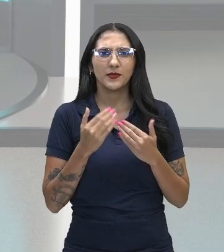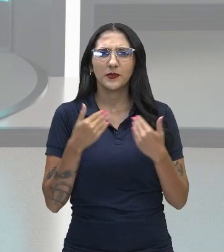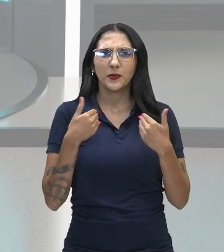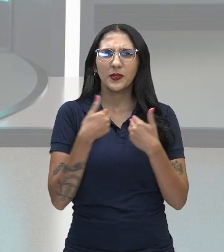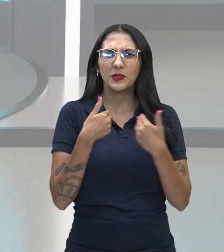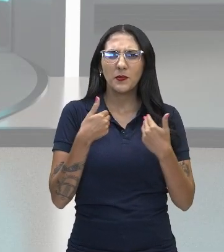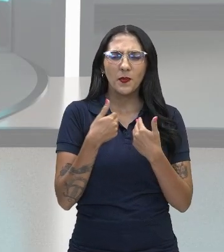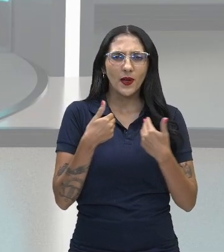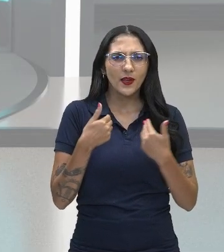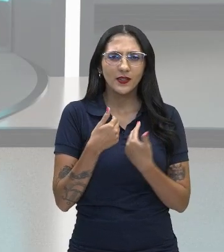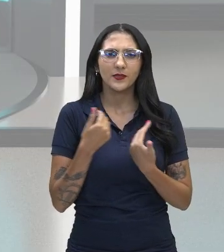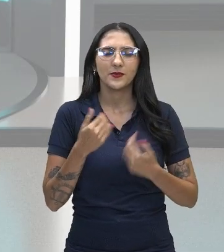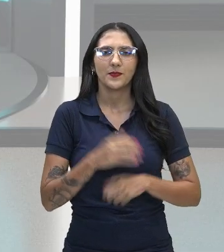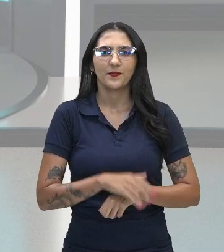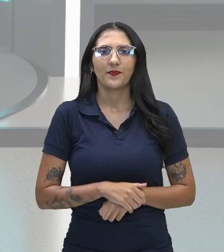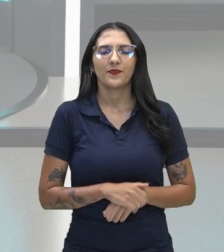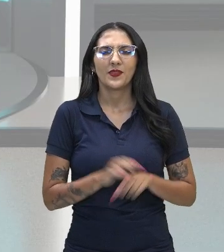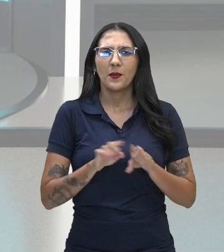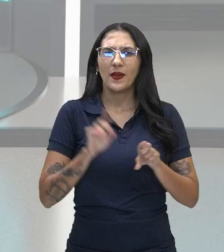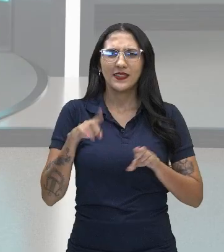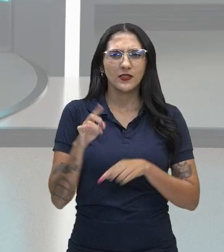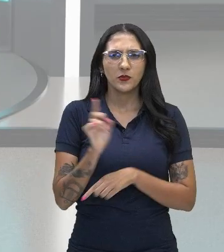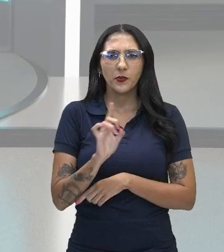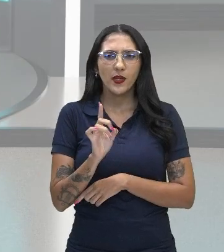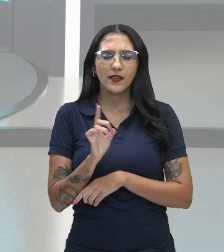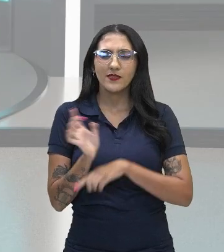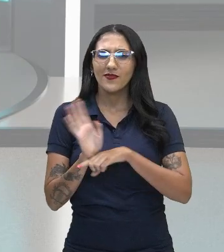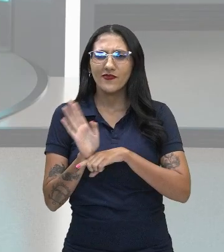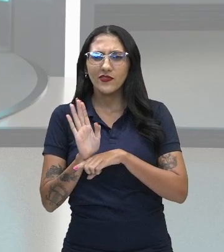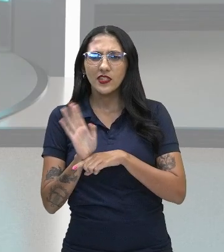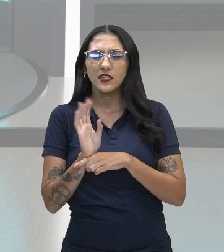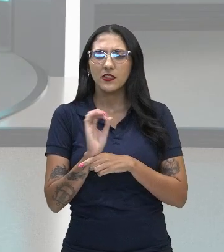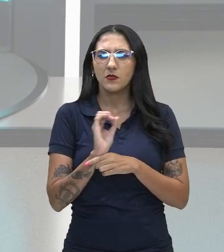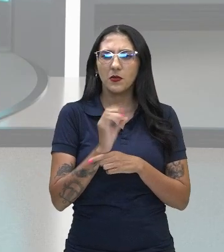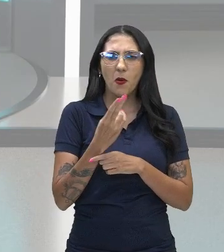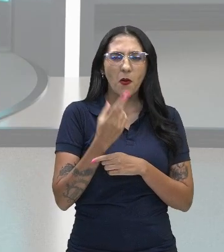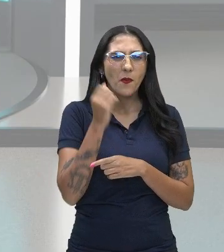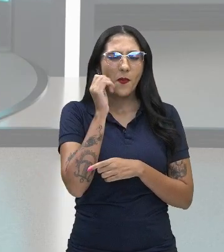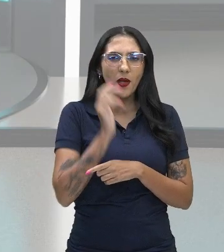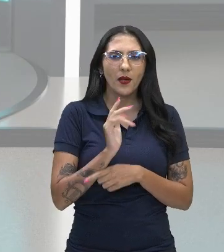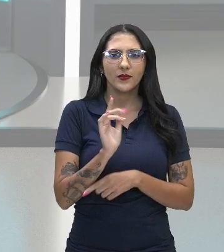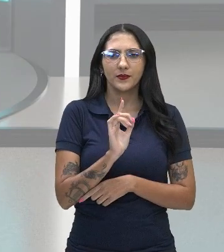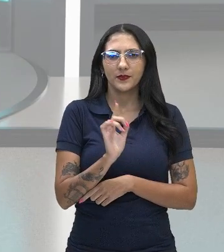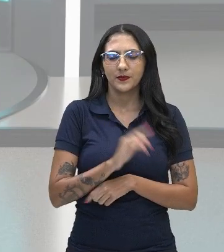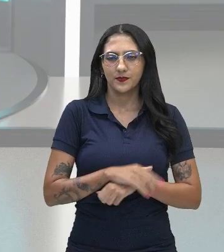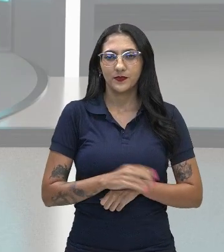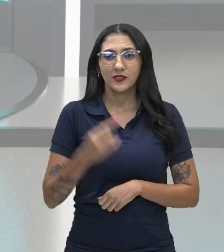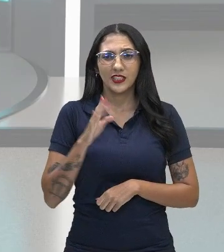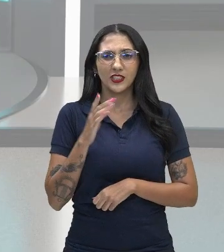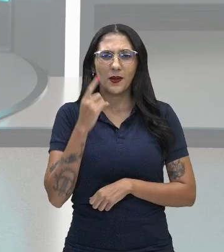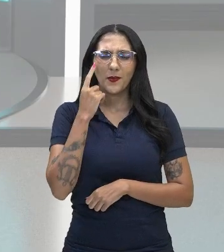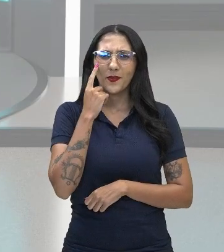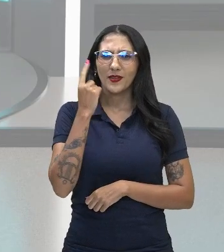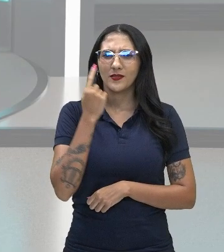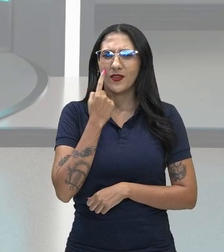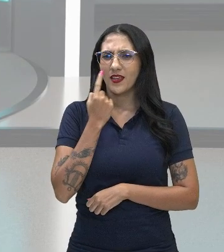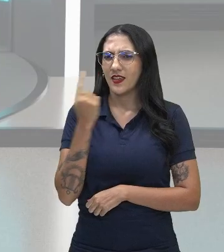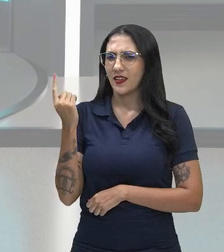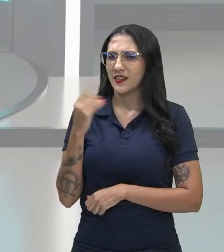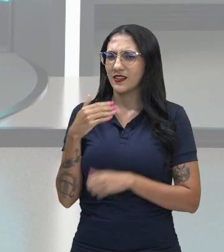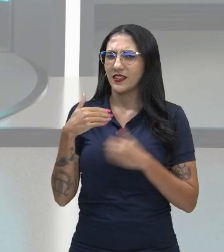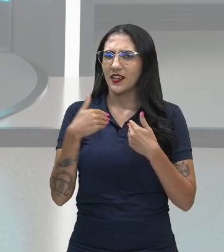superpoderes, e não são animais de filmes ou desenhos, não. Já imaginou um tardígrado, que é esse animal